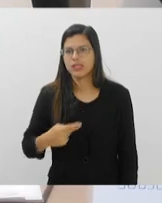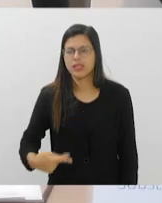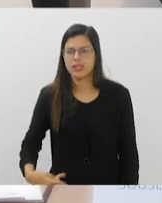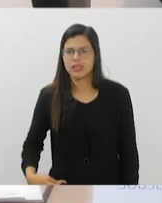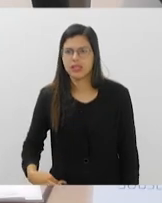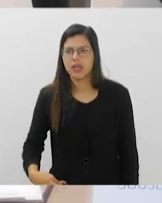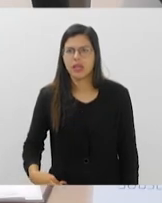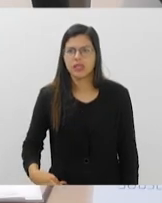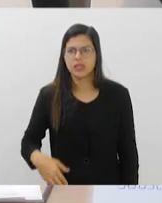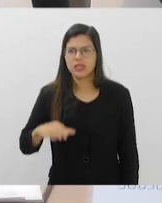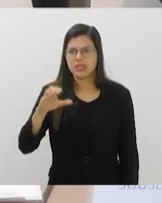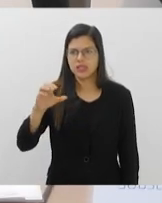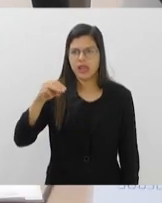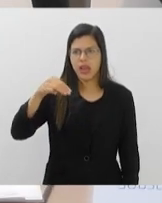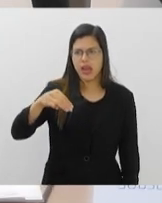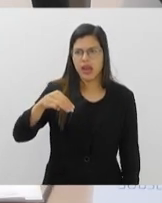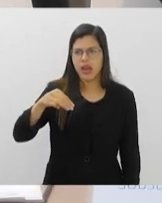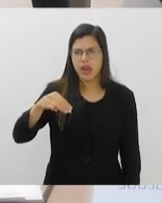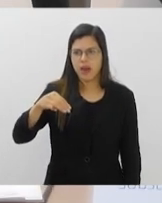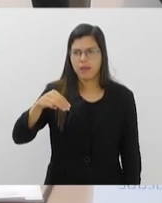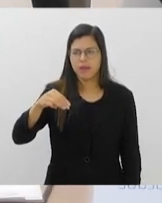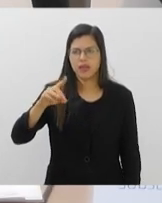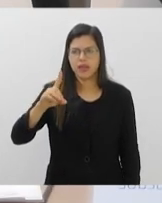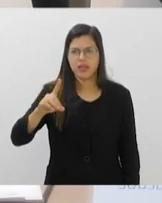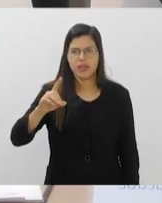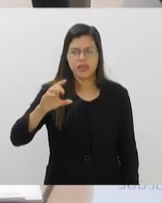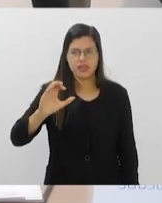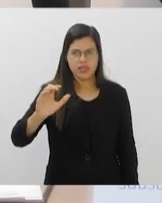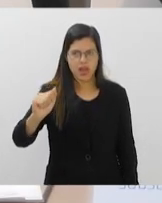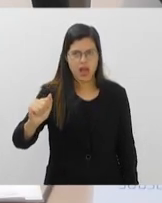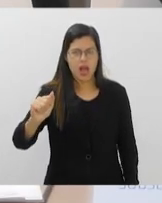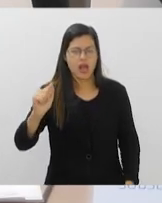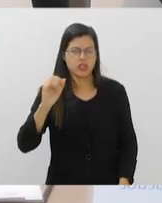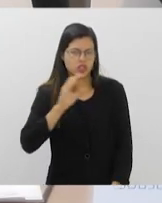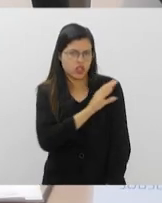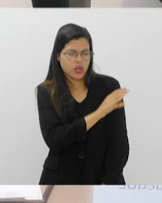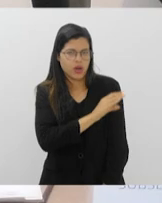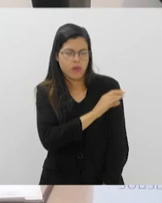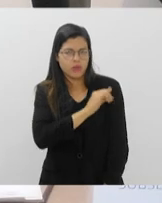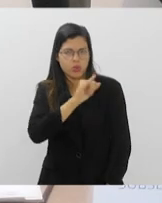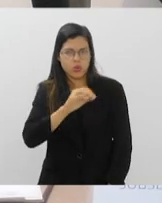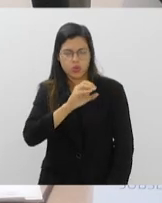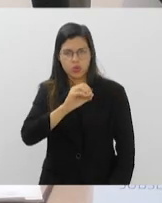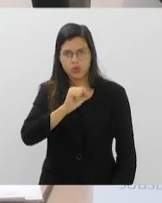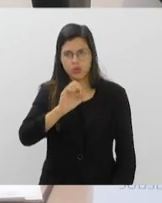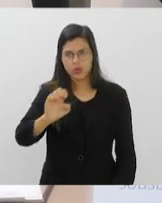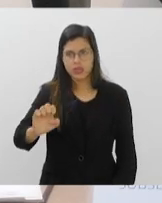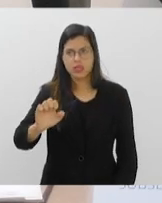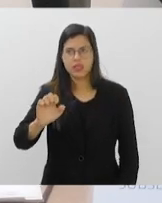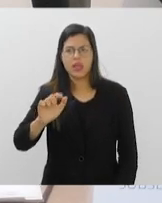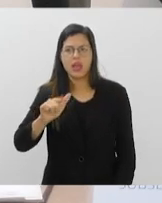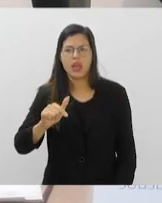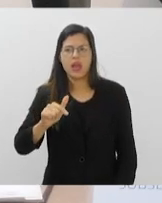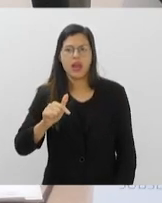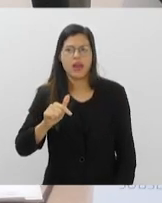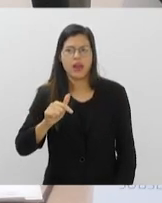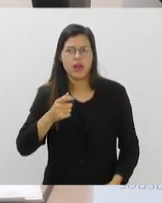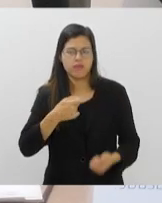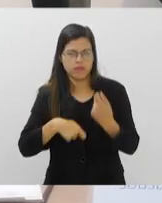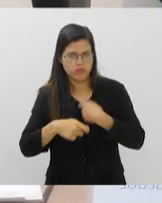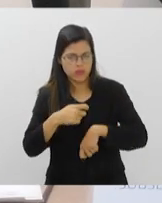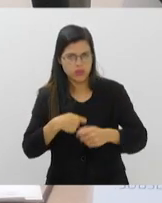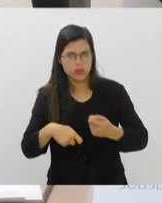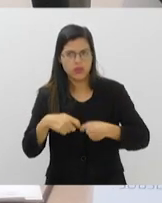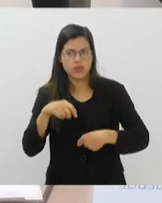do cm dca de Campos José Rodrigues Lourenço que é auxiliar administrativo do cm